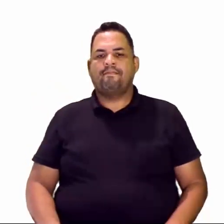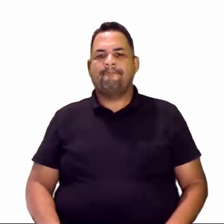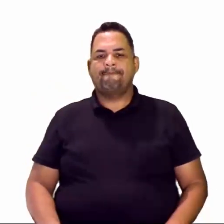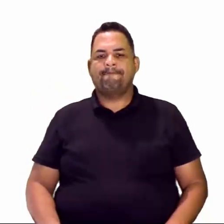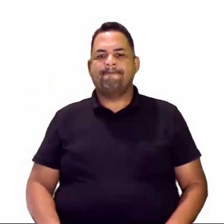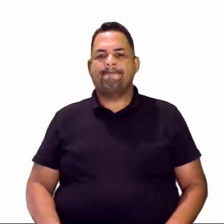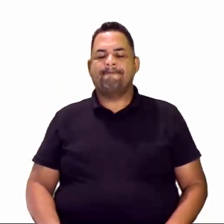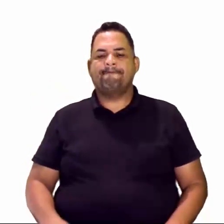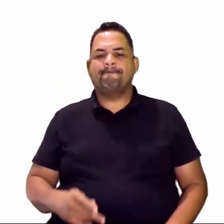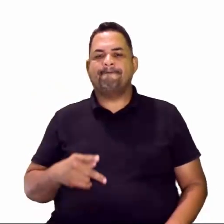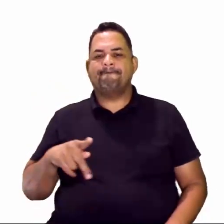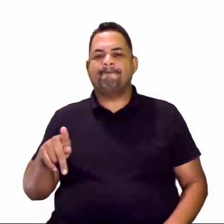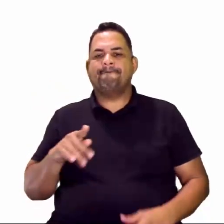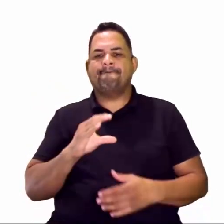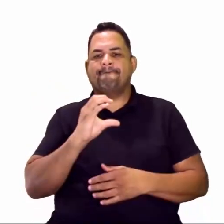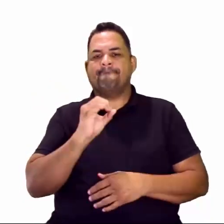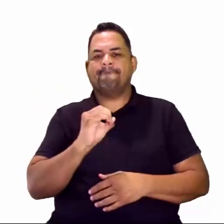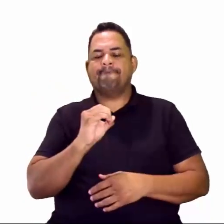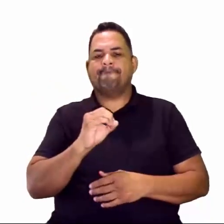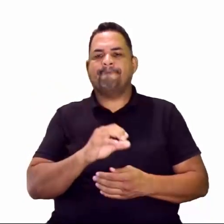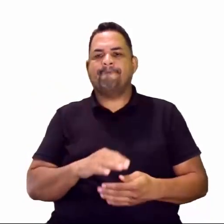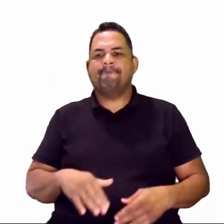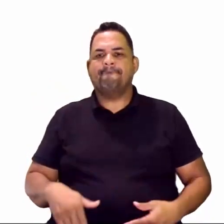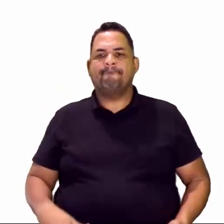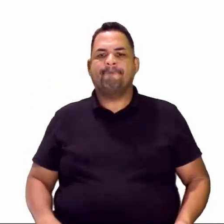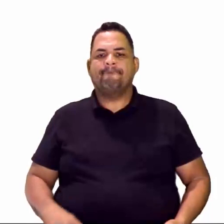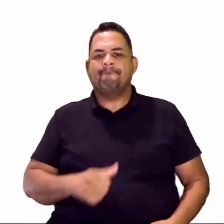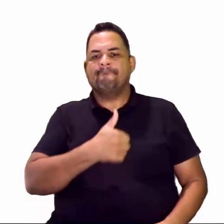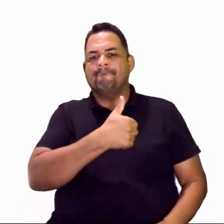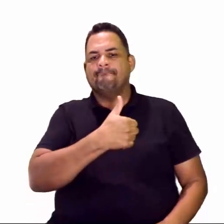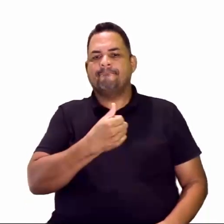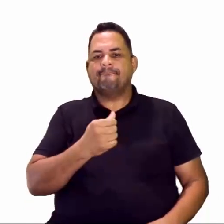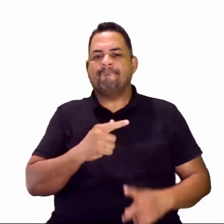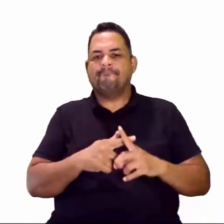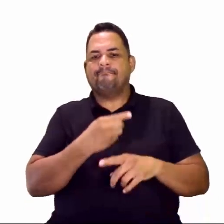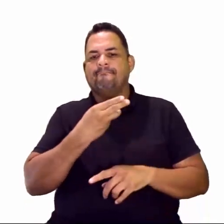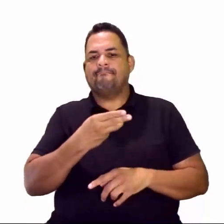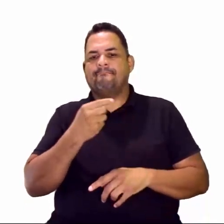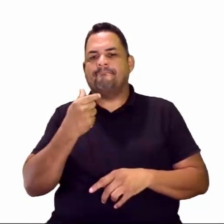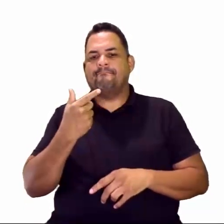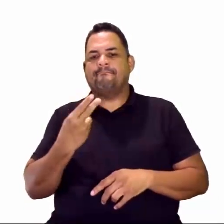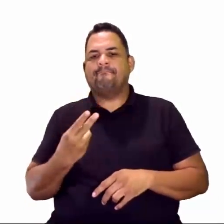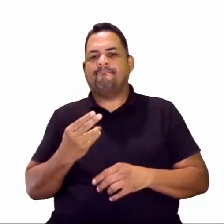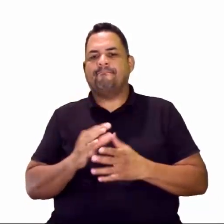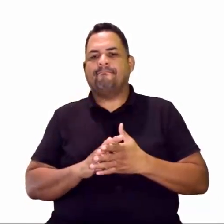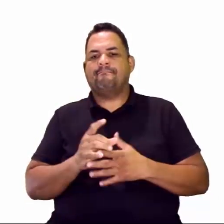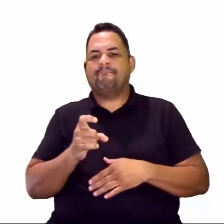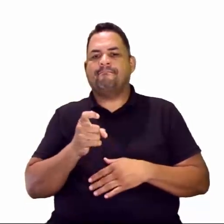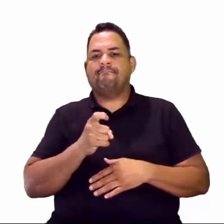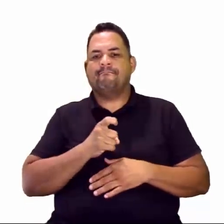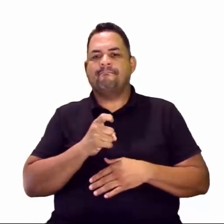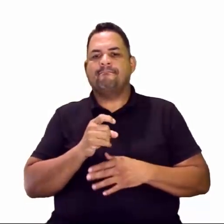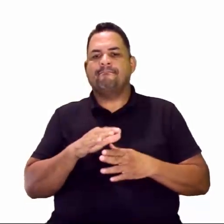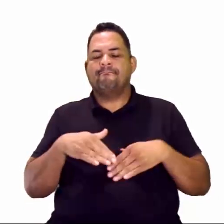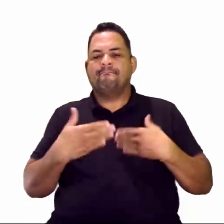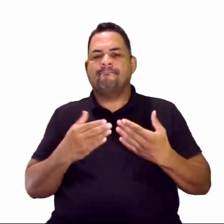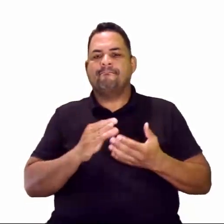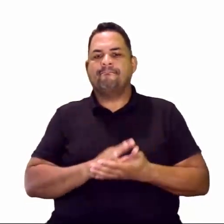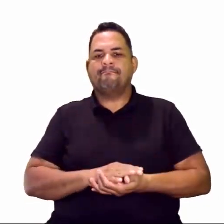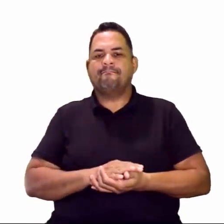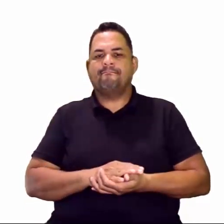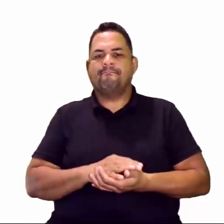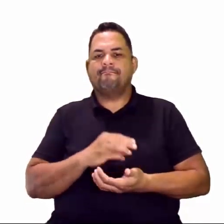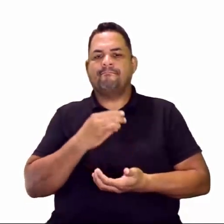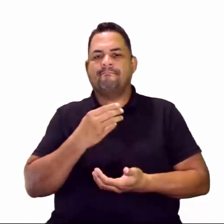100%. E para o oxigênio, 16 vezes 2, 32 corresponde a X. Quando eu pego